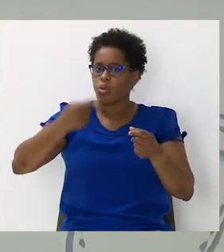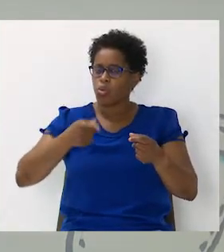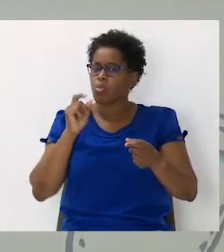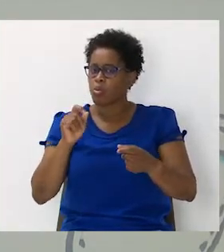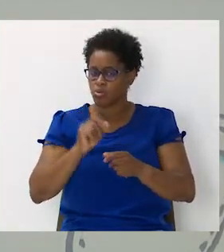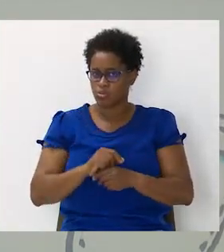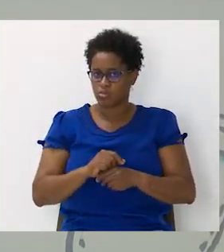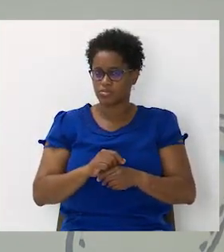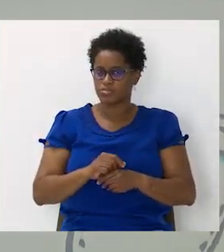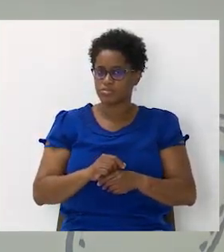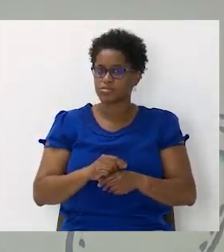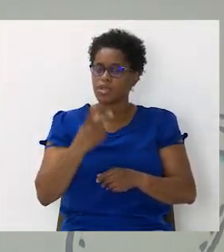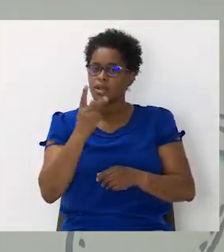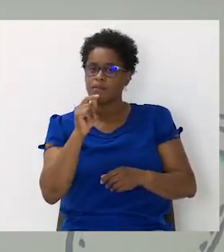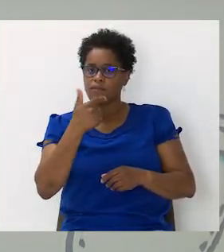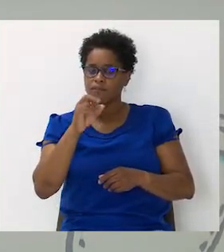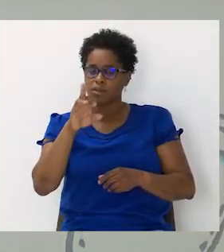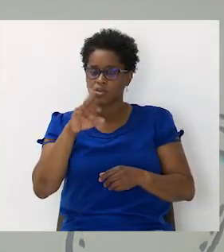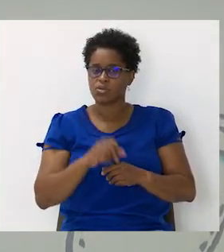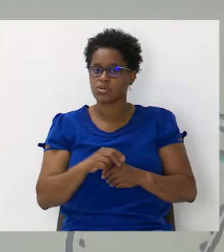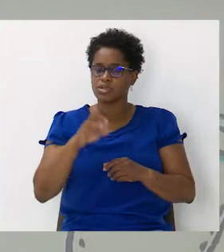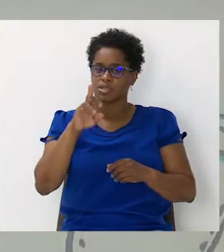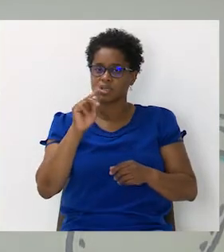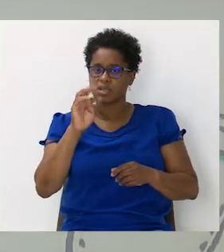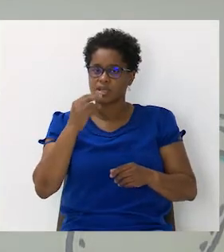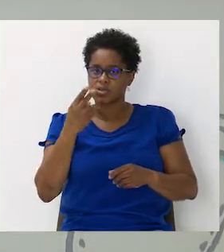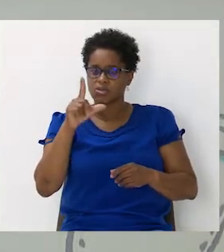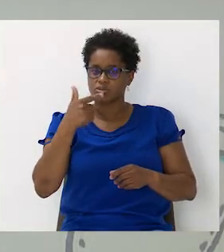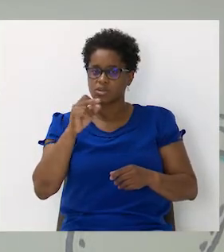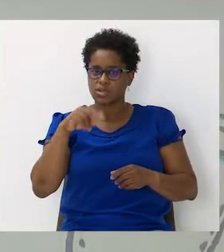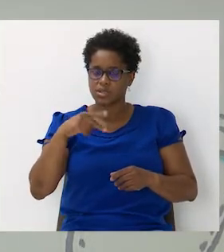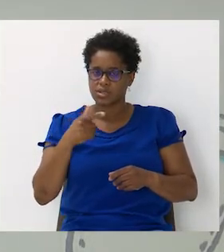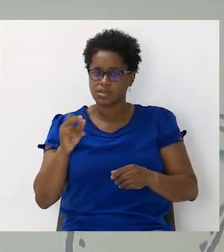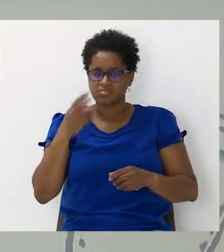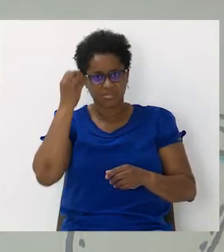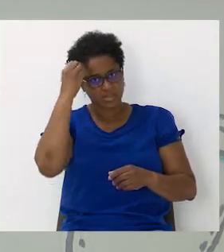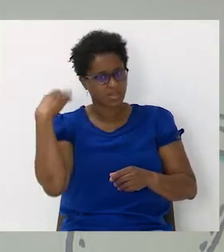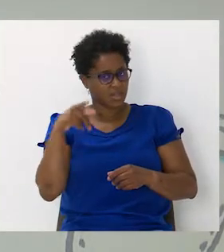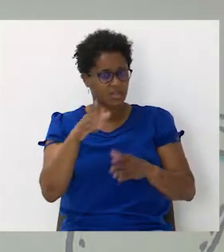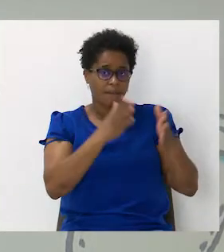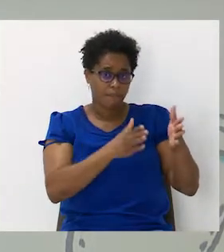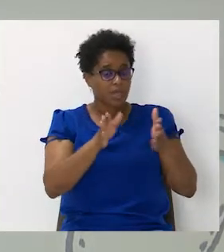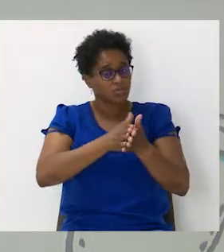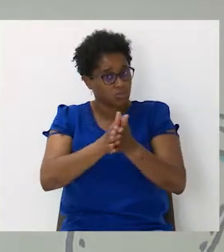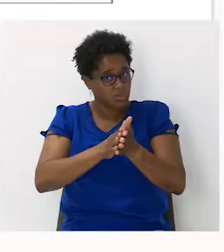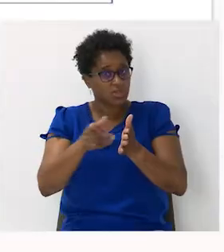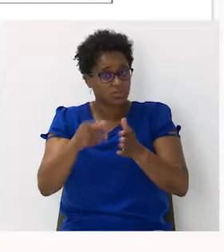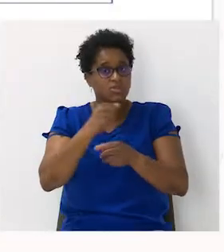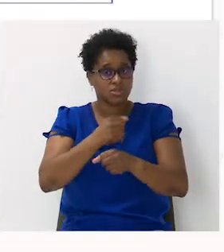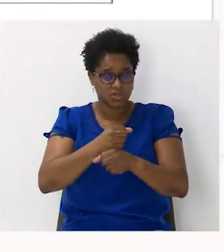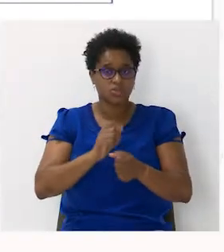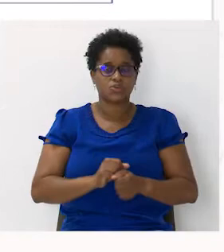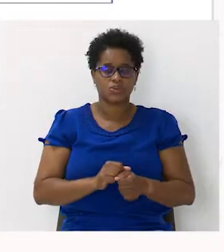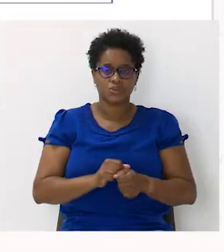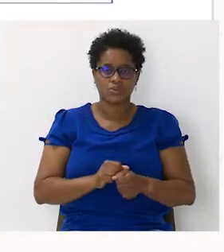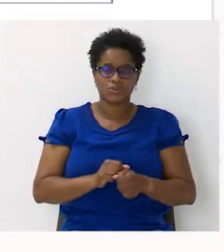que é o vetor resultante. Não esquecem dessa parte que vamos utilizar no exercício.